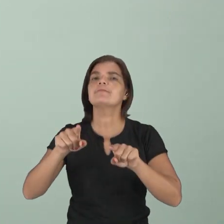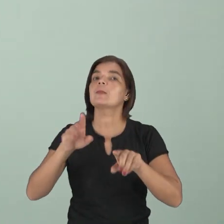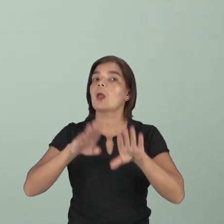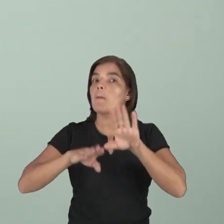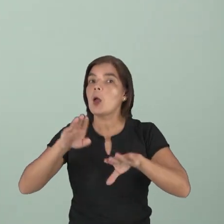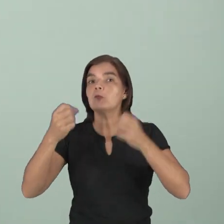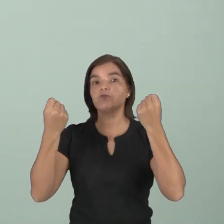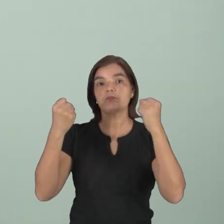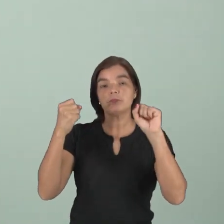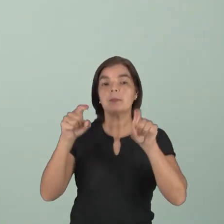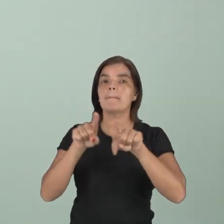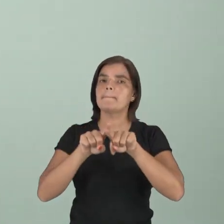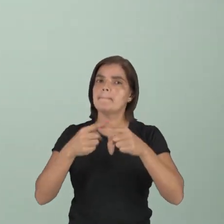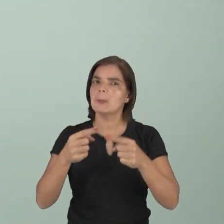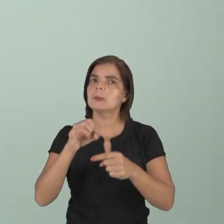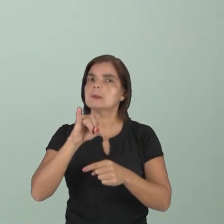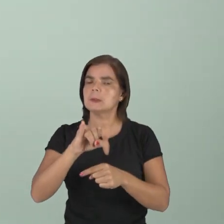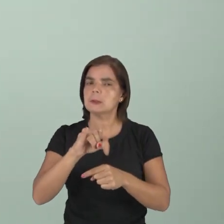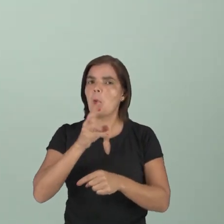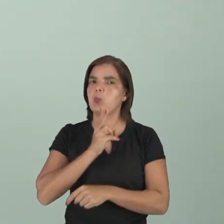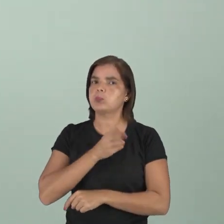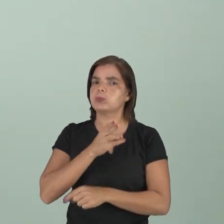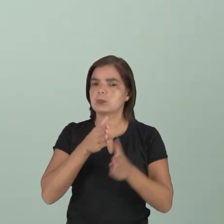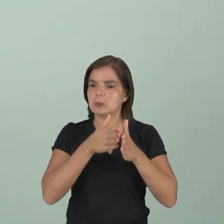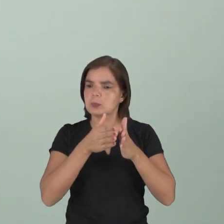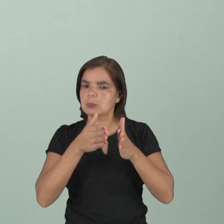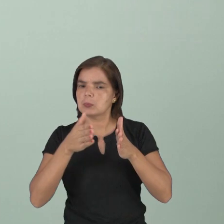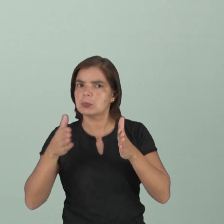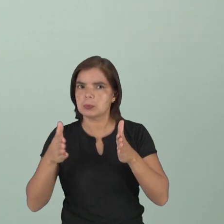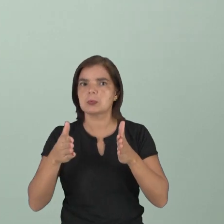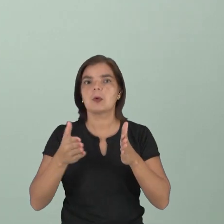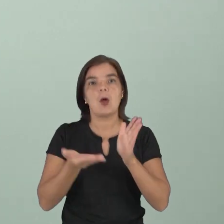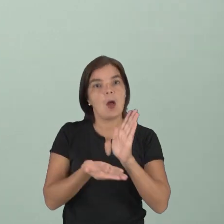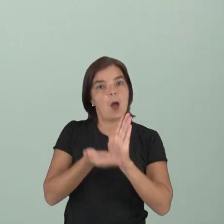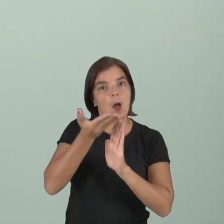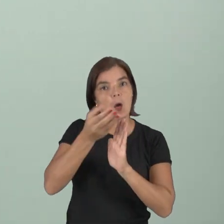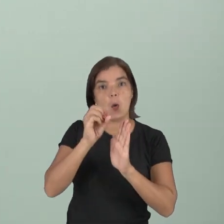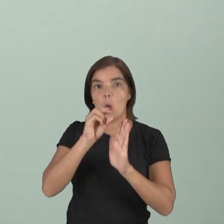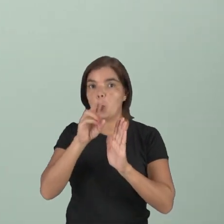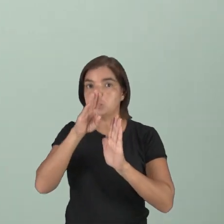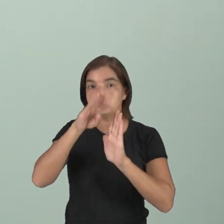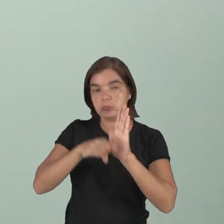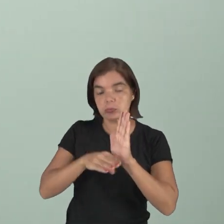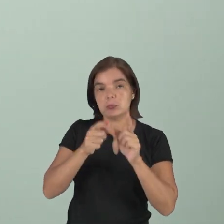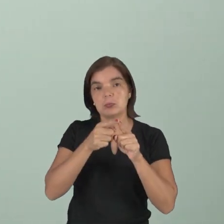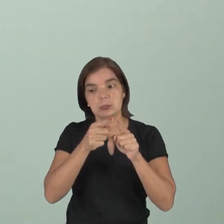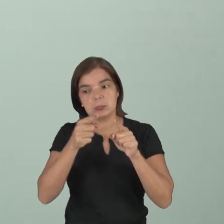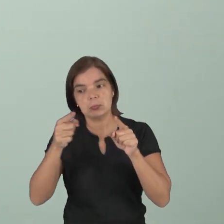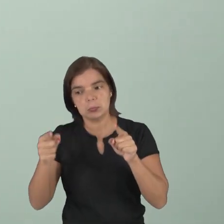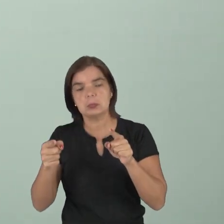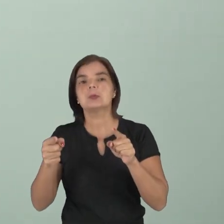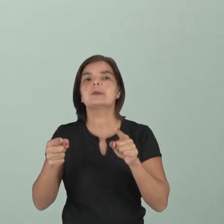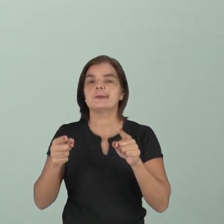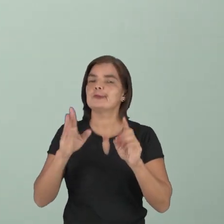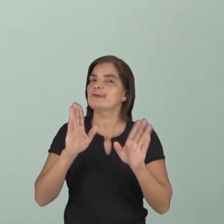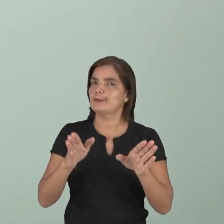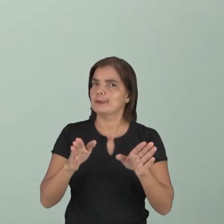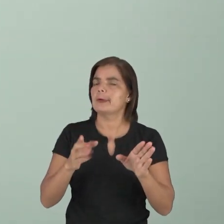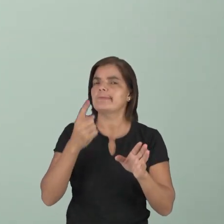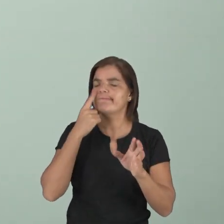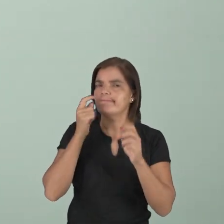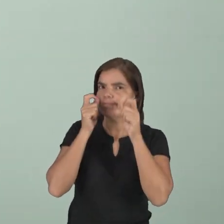estiver fazendo, mas se ela permanece alta ou baixa por um longo intervalo de tempo, já